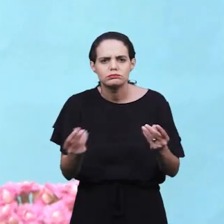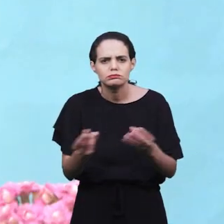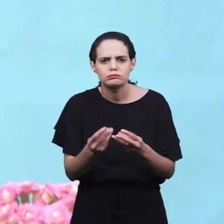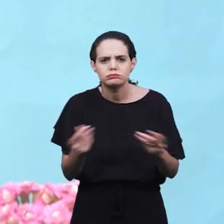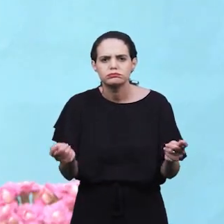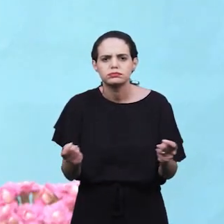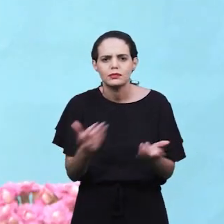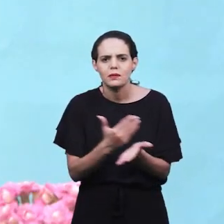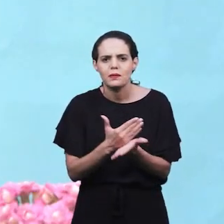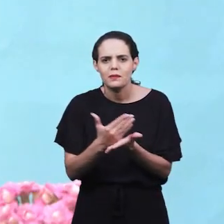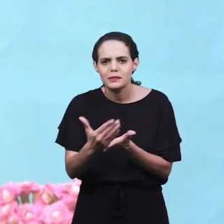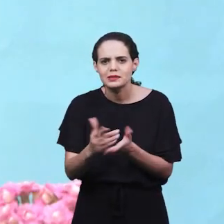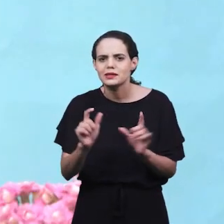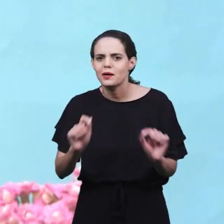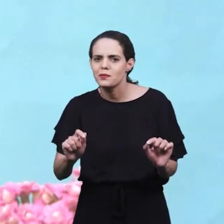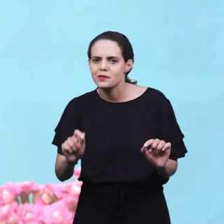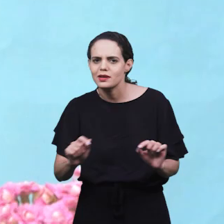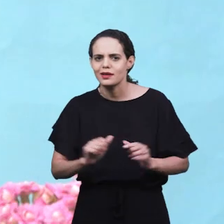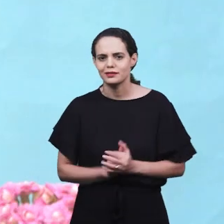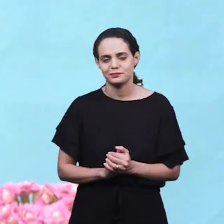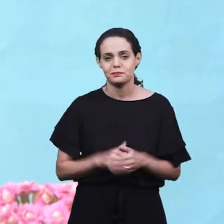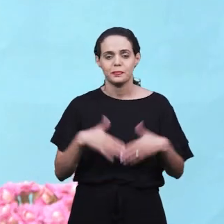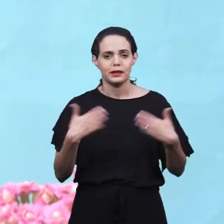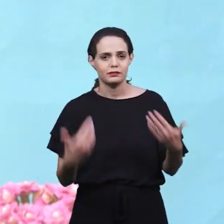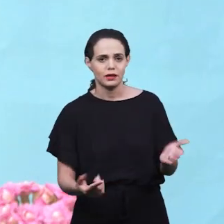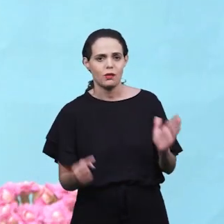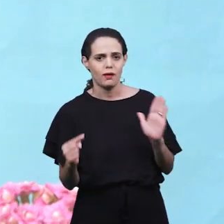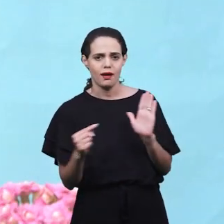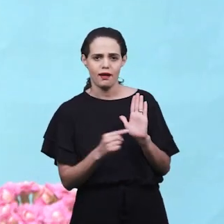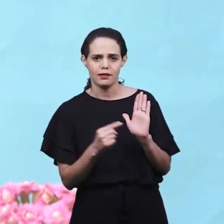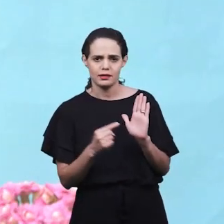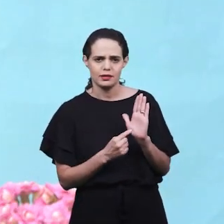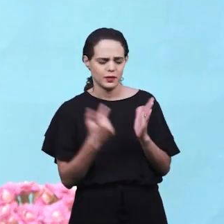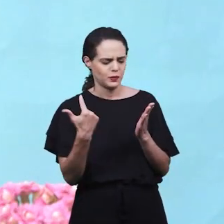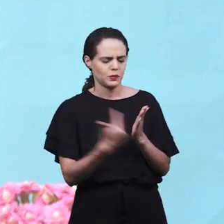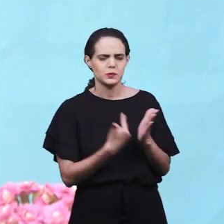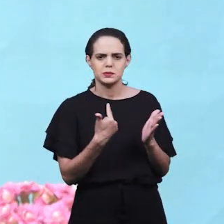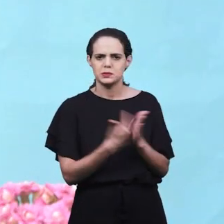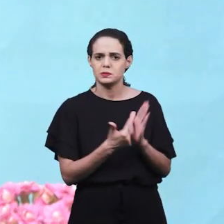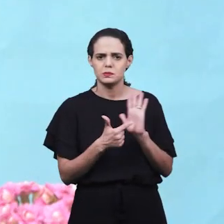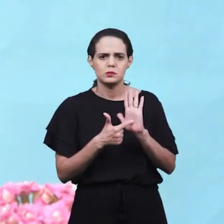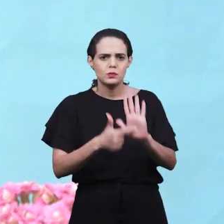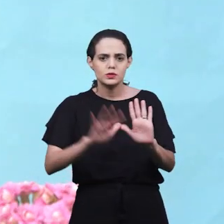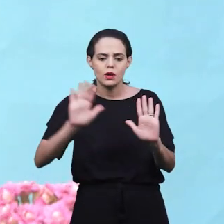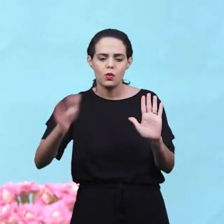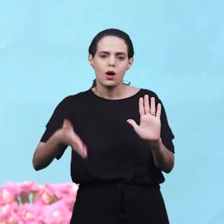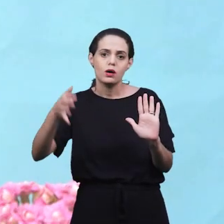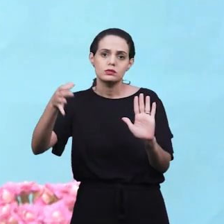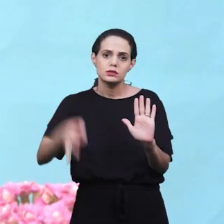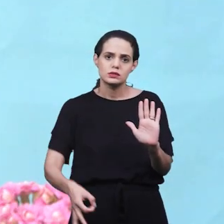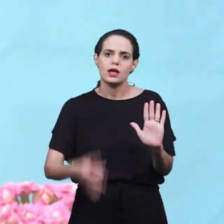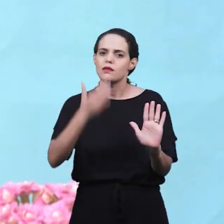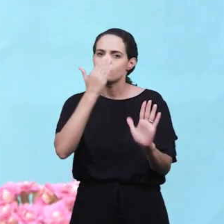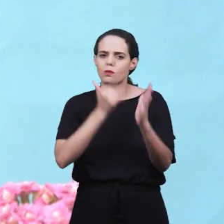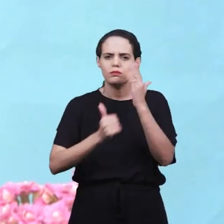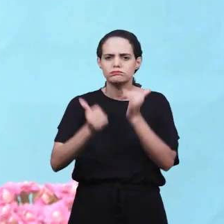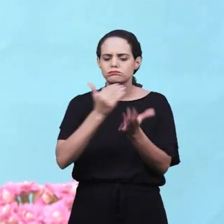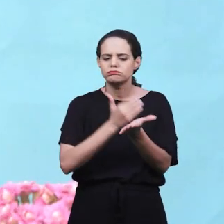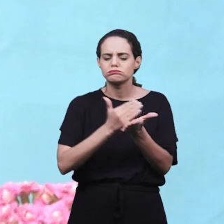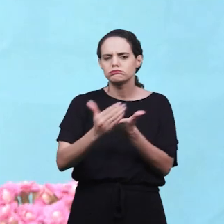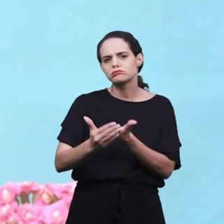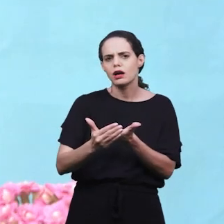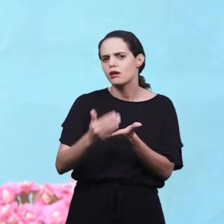não existe na literatura o qual alimento começar. Mas a gente tem uma